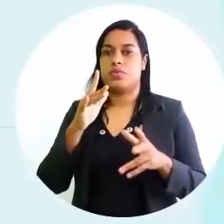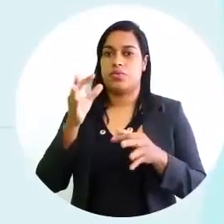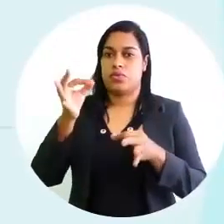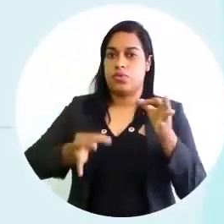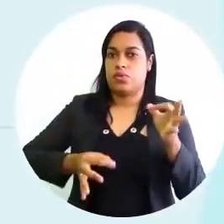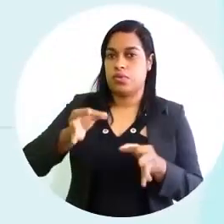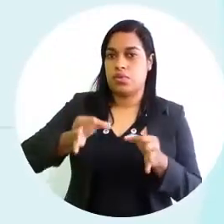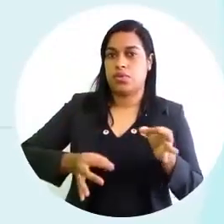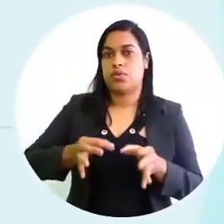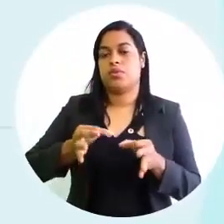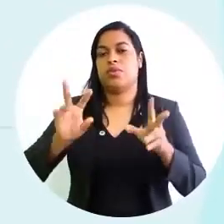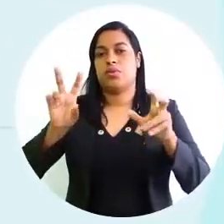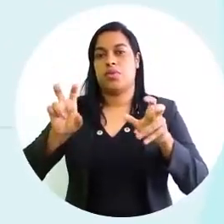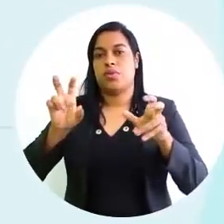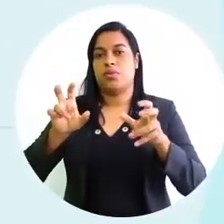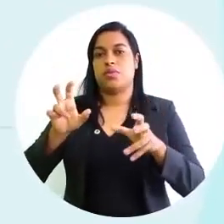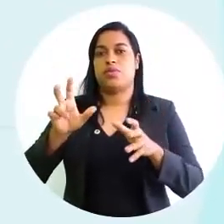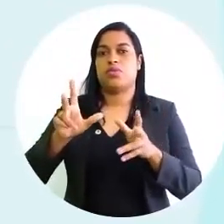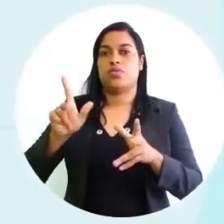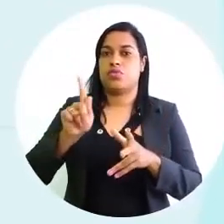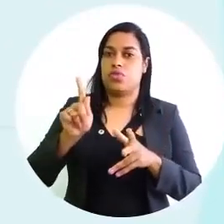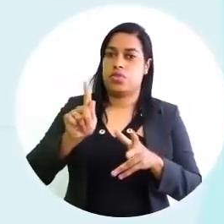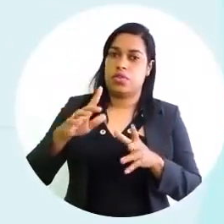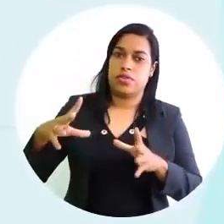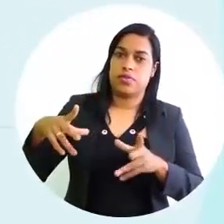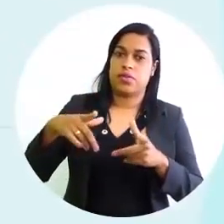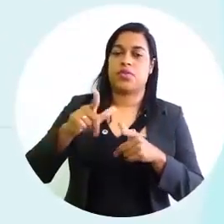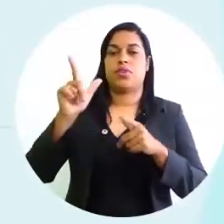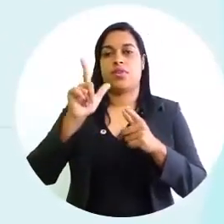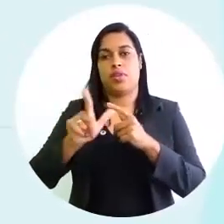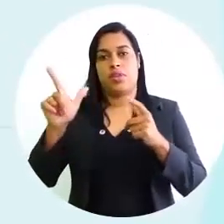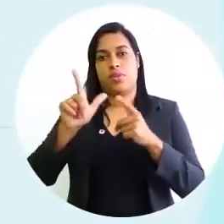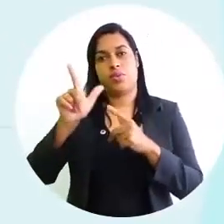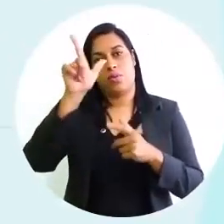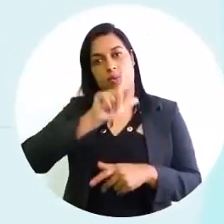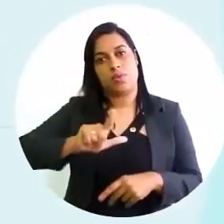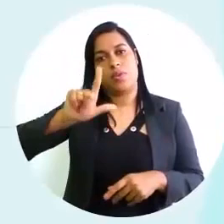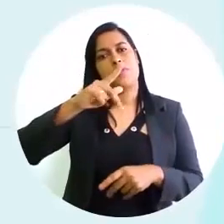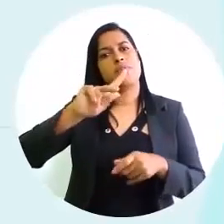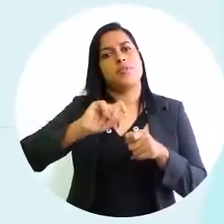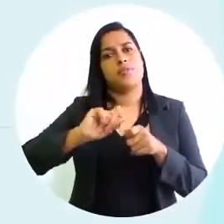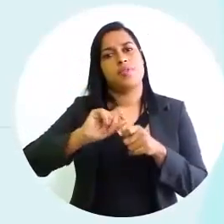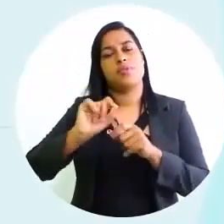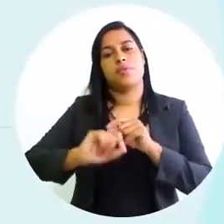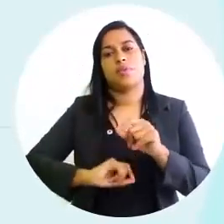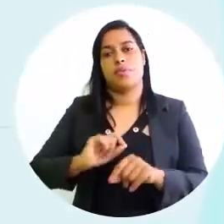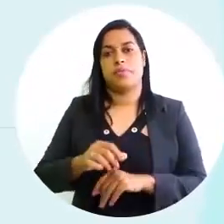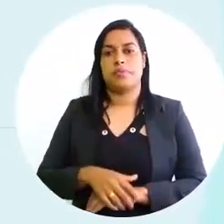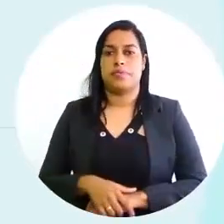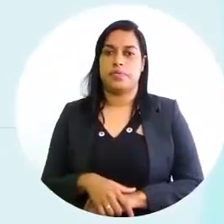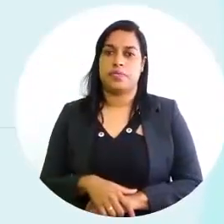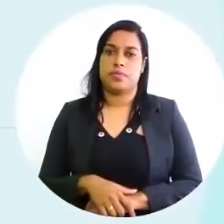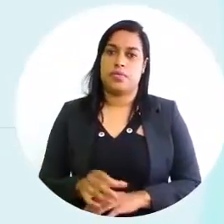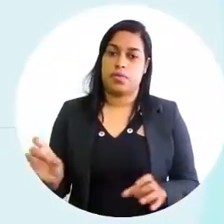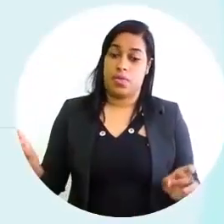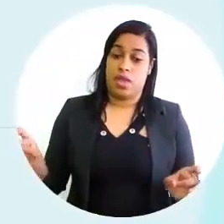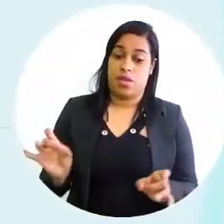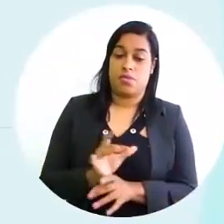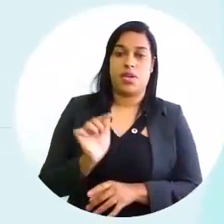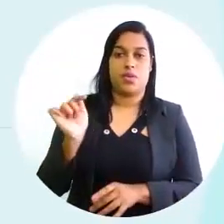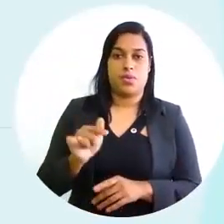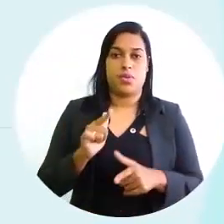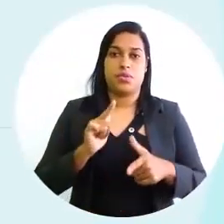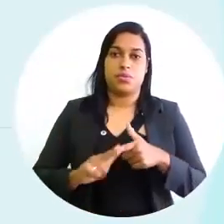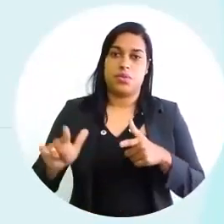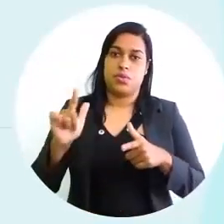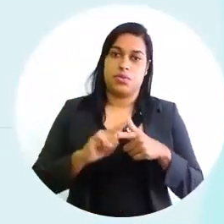um assunto específico em geografia, em literatura. E aí você faz o quê? Então, para acabar com esses problemas